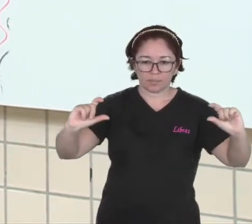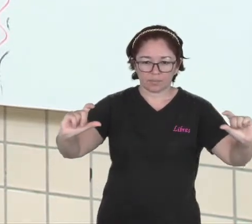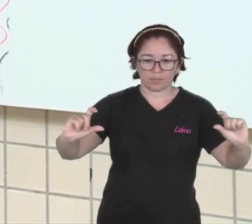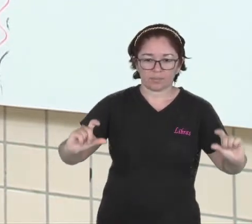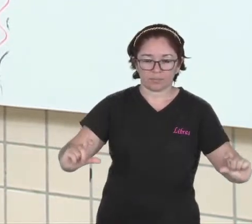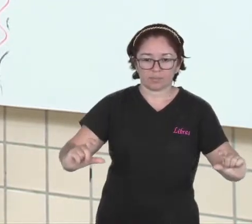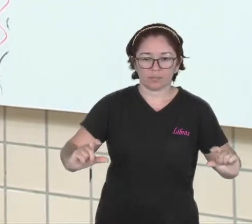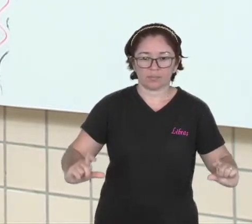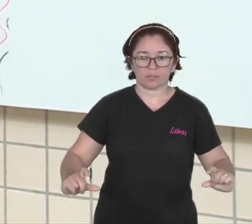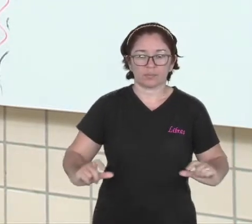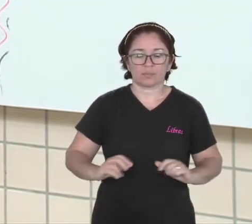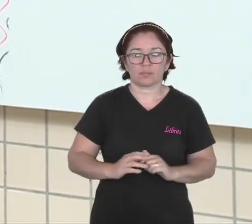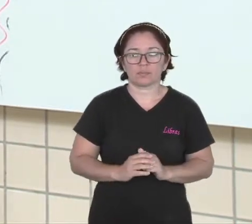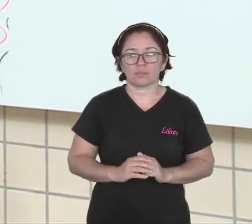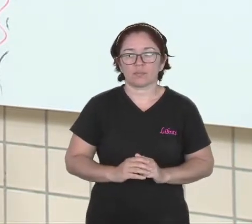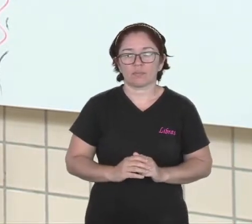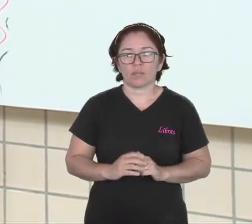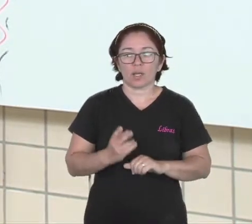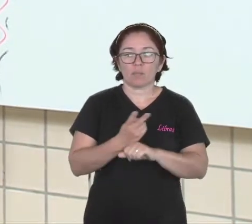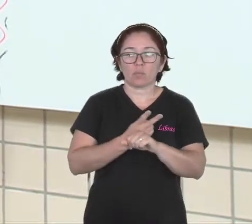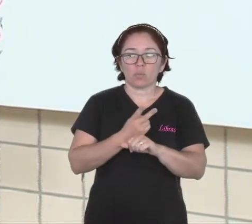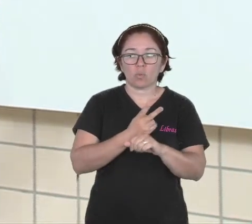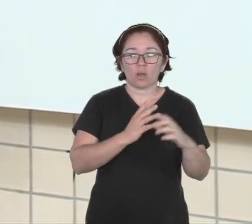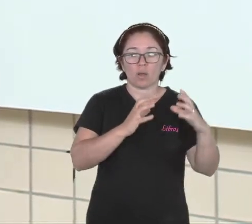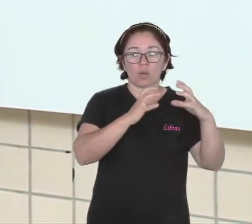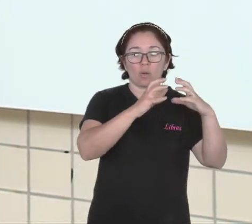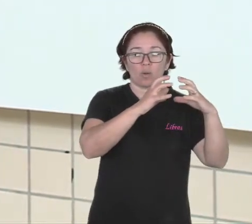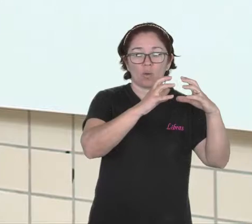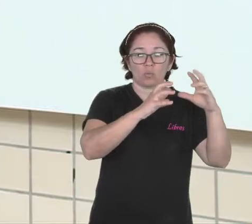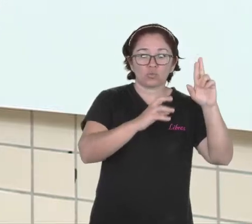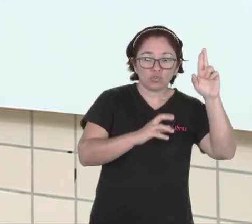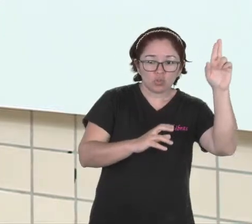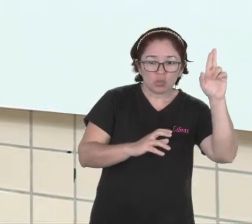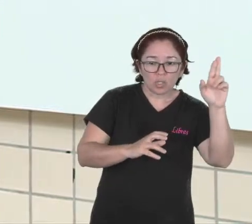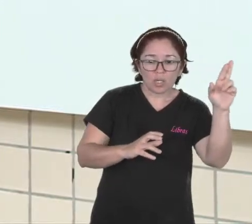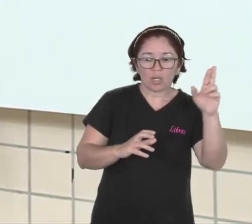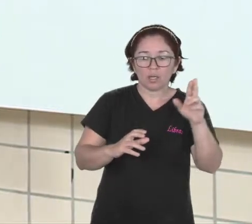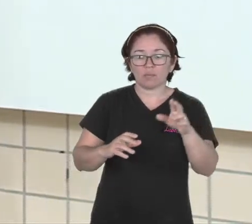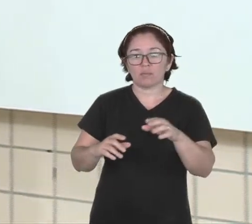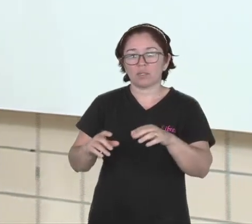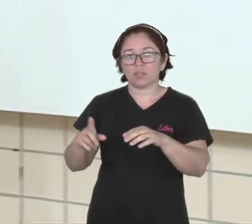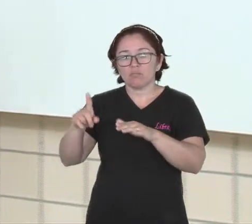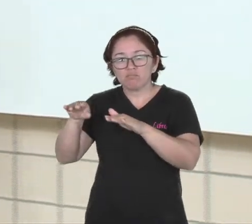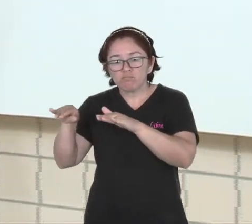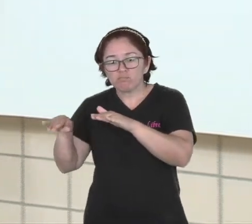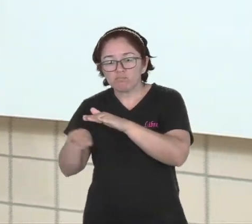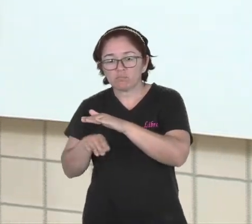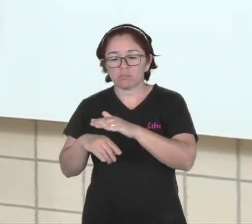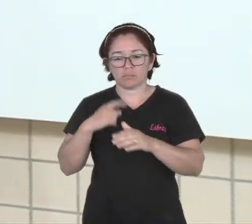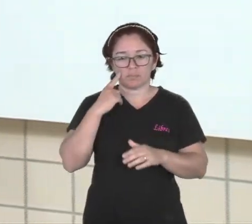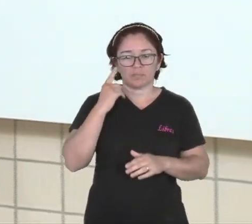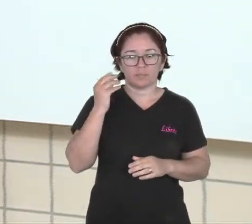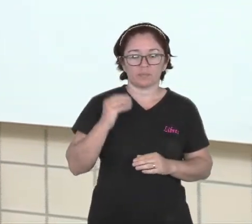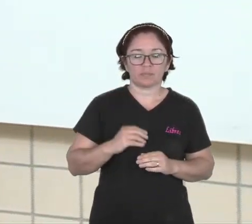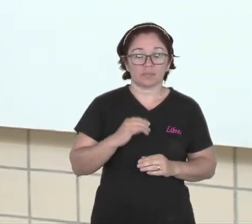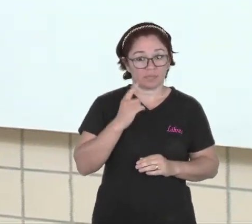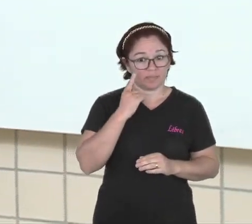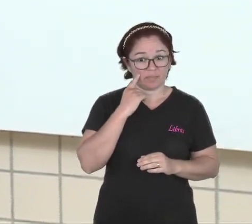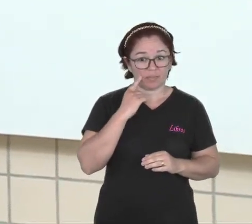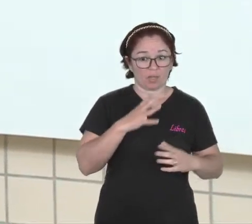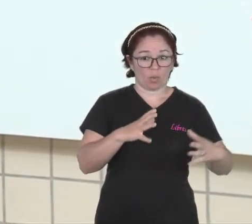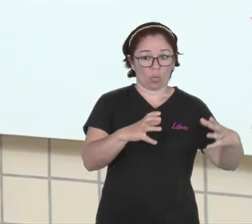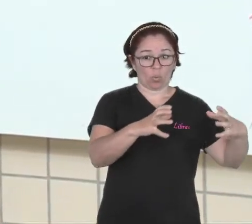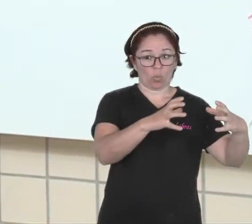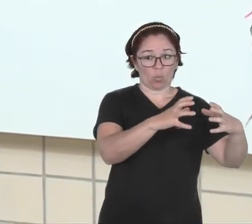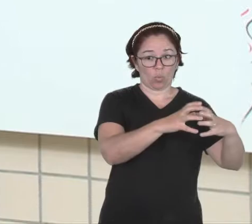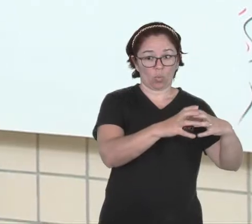contradomínio e a imagem dessa função. Então a primeira coisa que eu vou fazer, são dois conjuntos A e B, vou montar esses conjuntos. Então eu tenho um